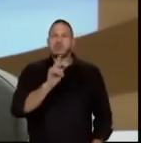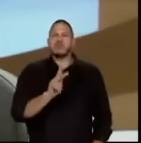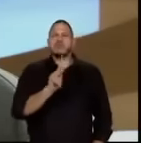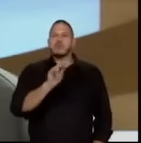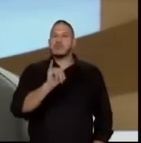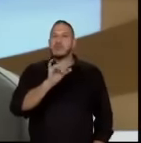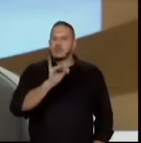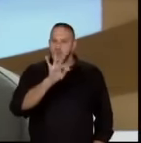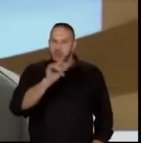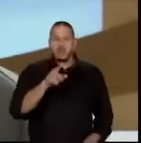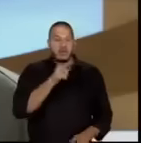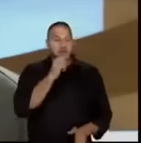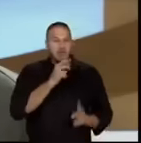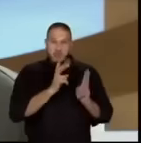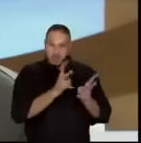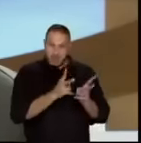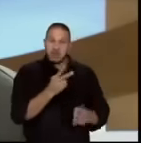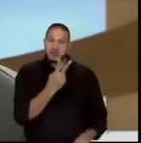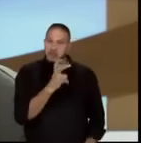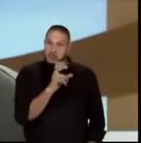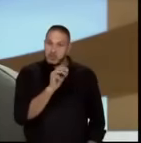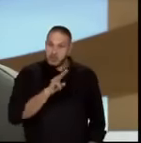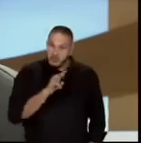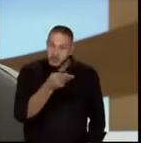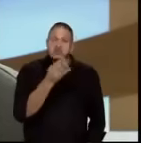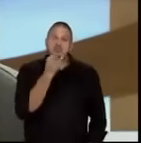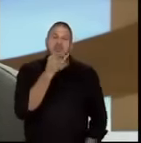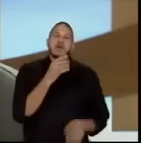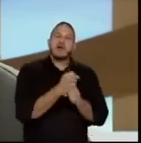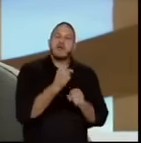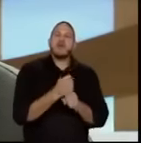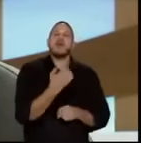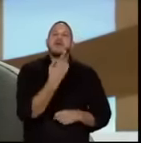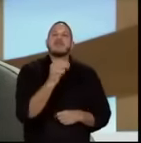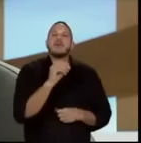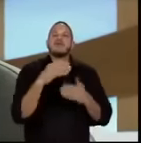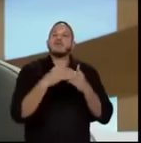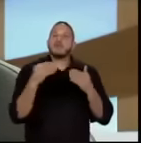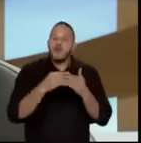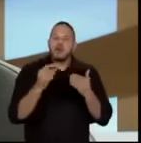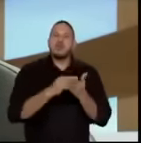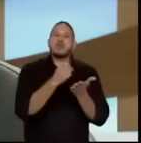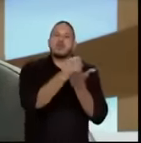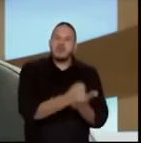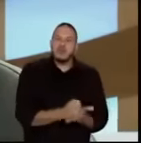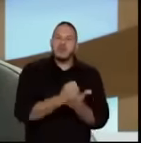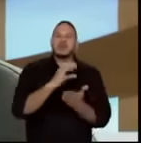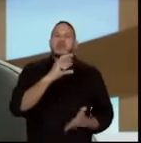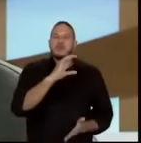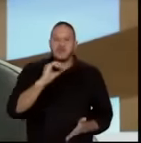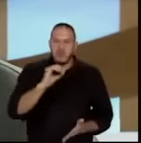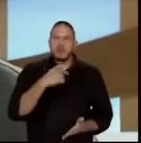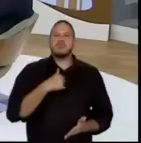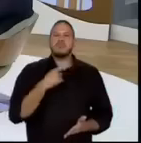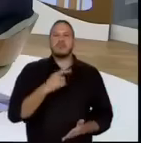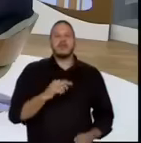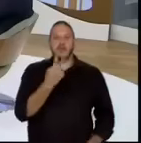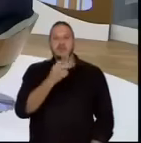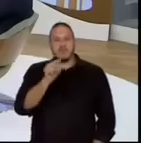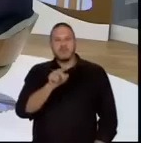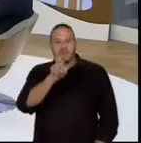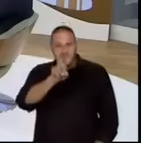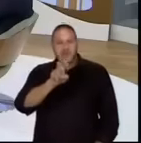remanescem 250 milhões, que se calcular $10 a tonelada de carbono, dá 2,5 bilhões de dólares. Para receber isso, o Brasil